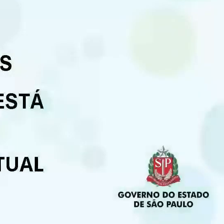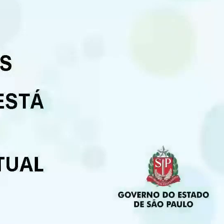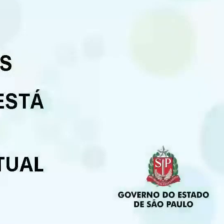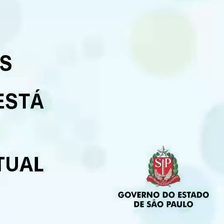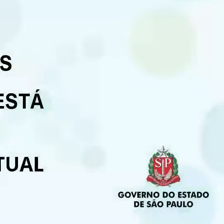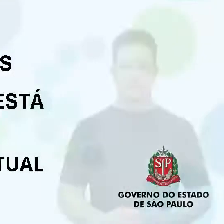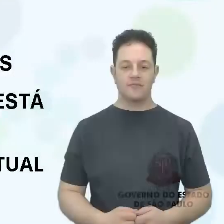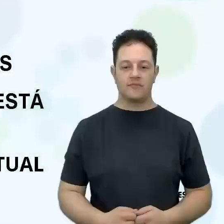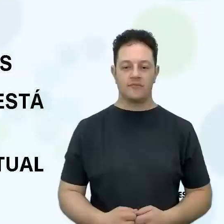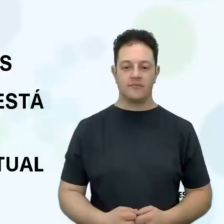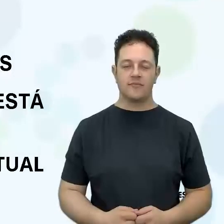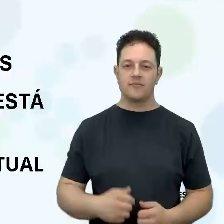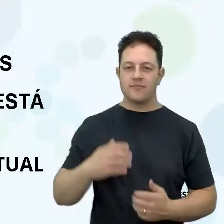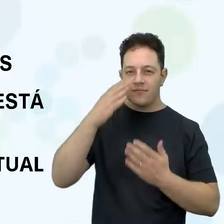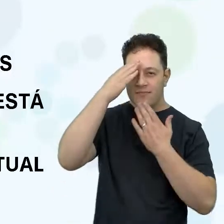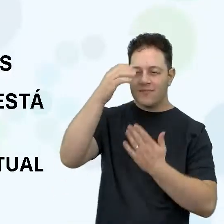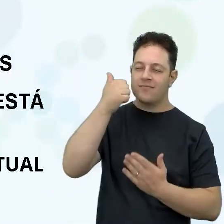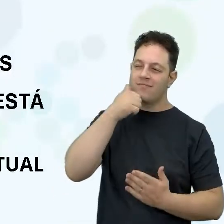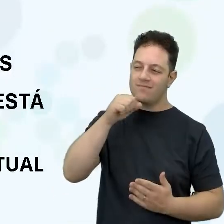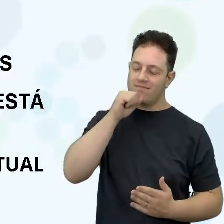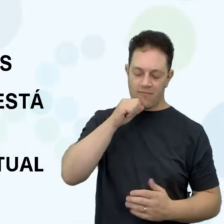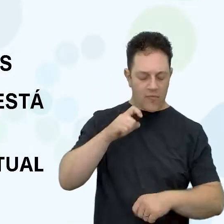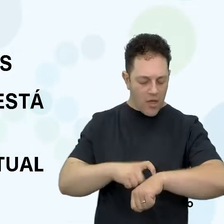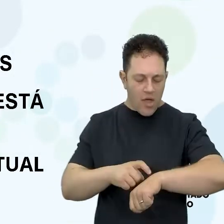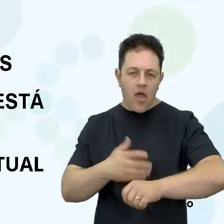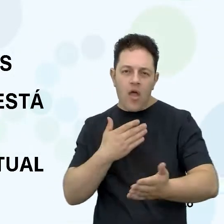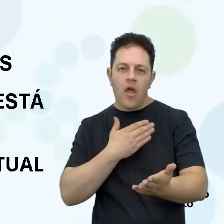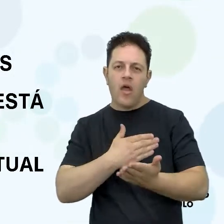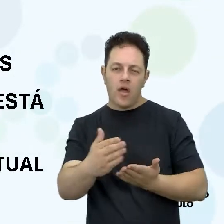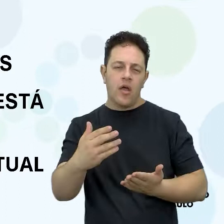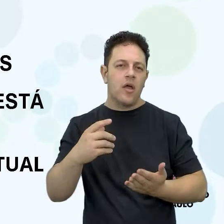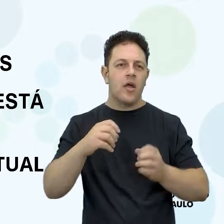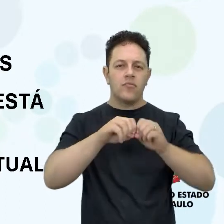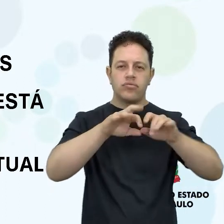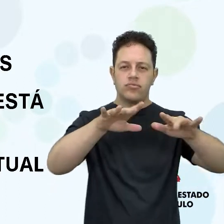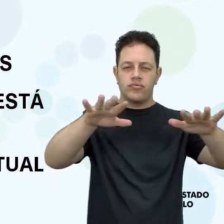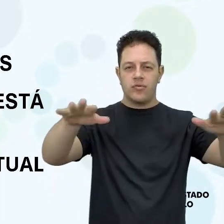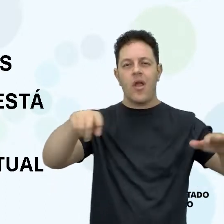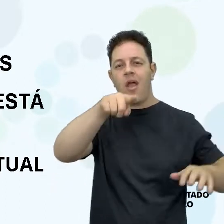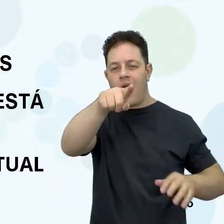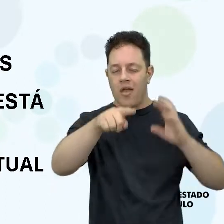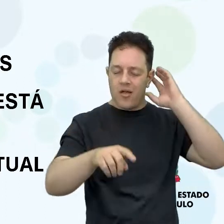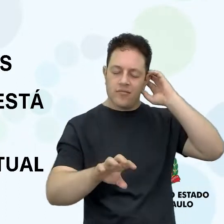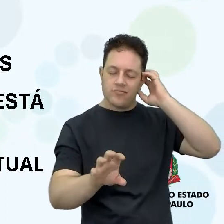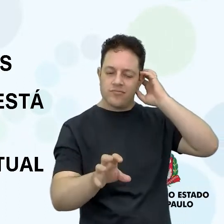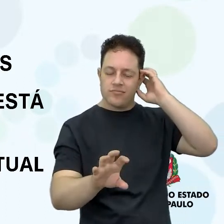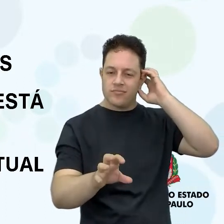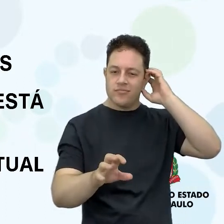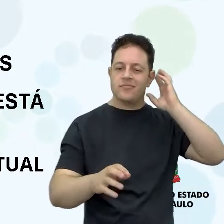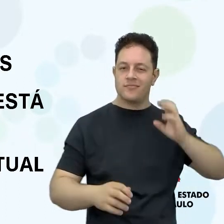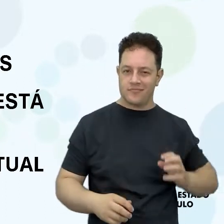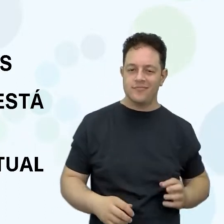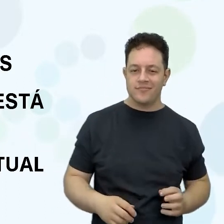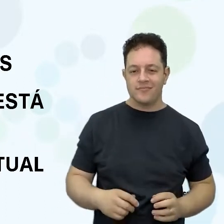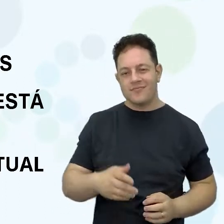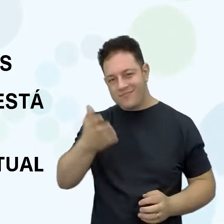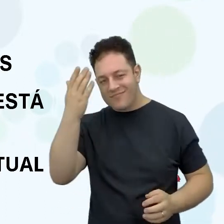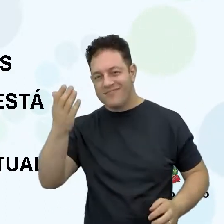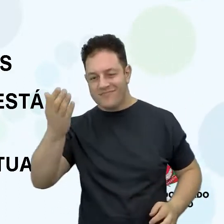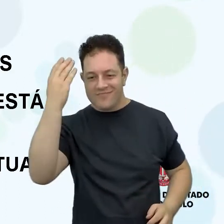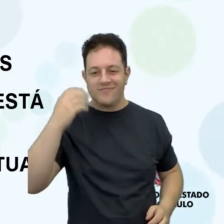Nossa mãe, estamos iniciando nossas transmissões. Essa é a sua rádio Êxodos. Hey,